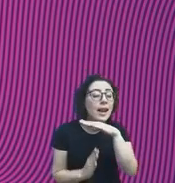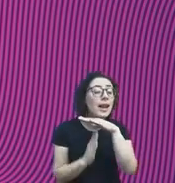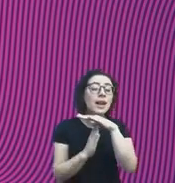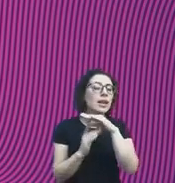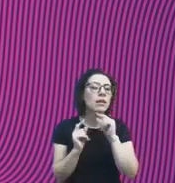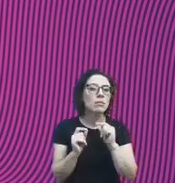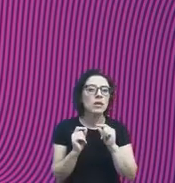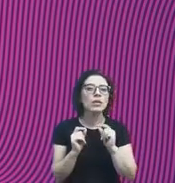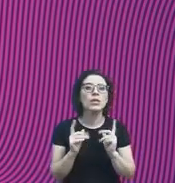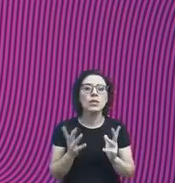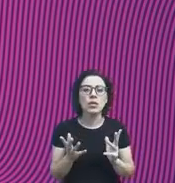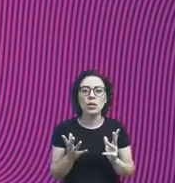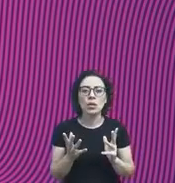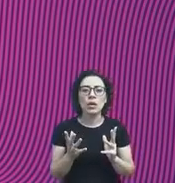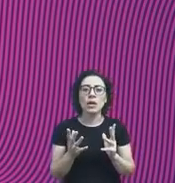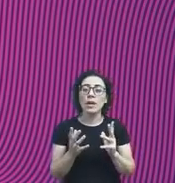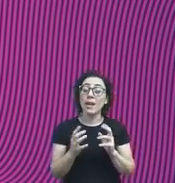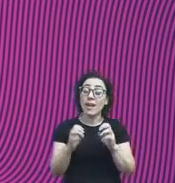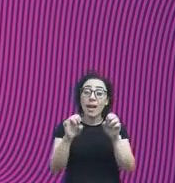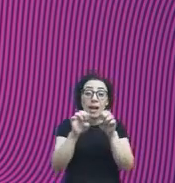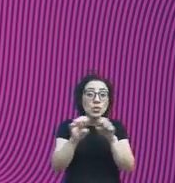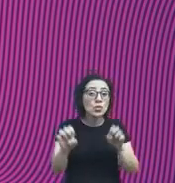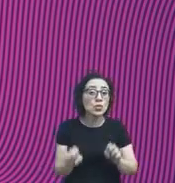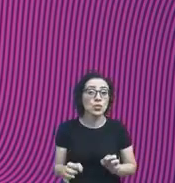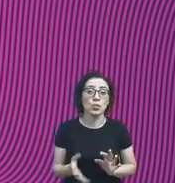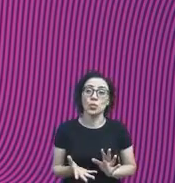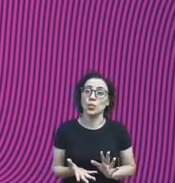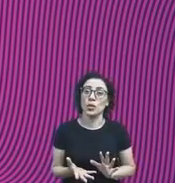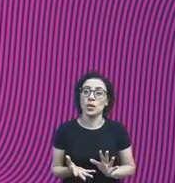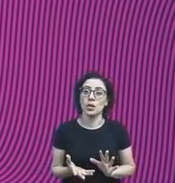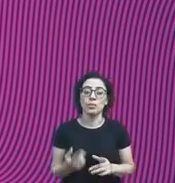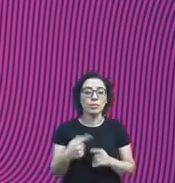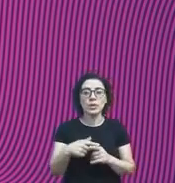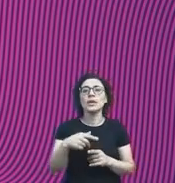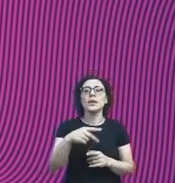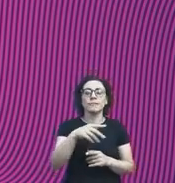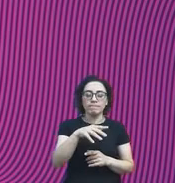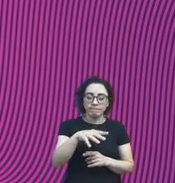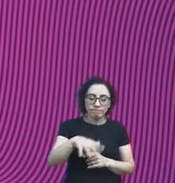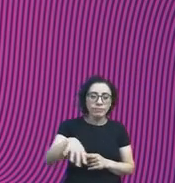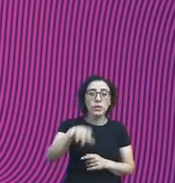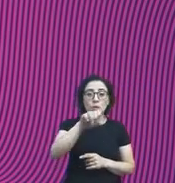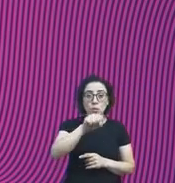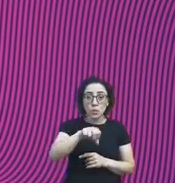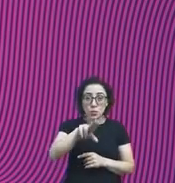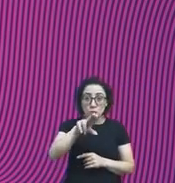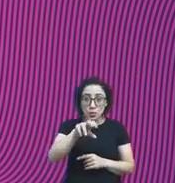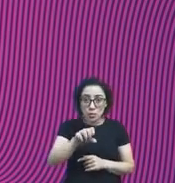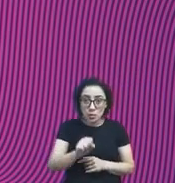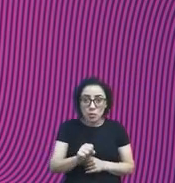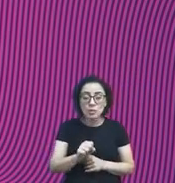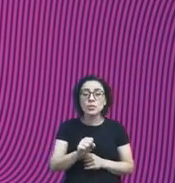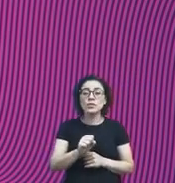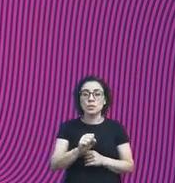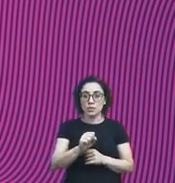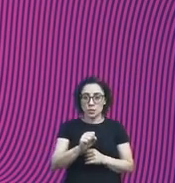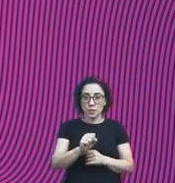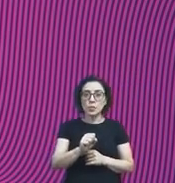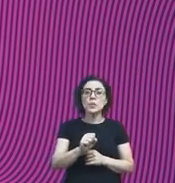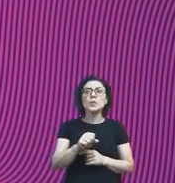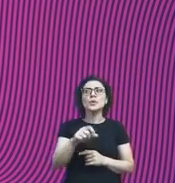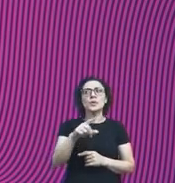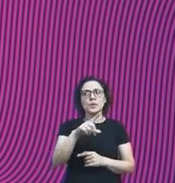Subfinanciamento do sistema público, o sistema público dependente de facilidades privadas